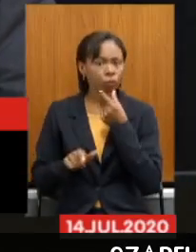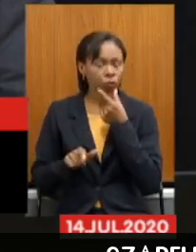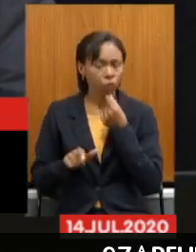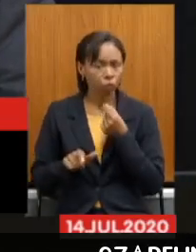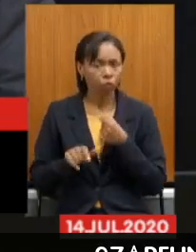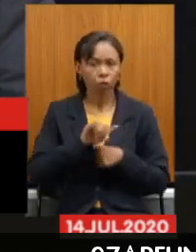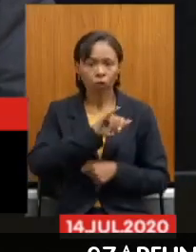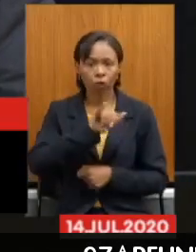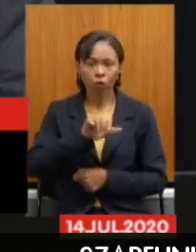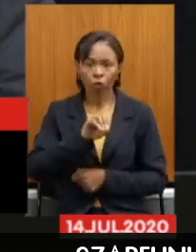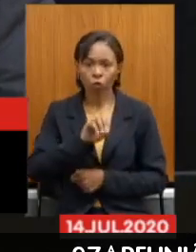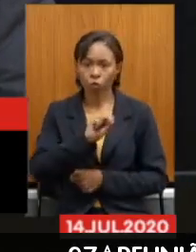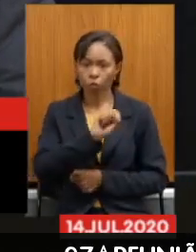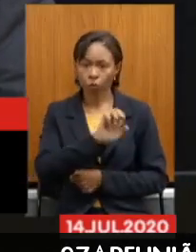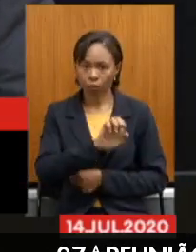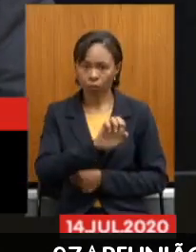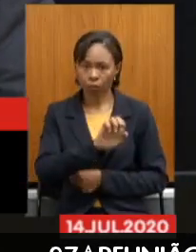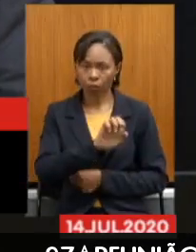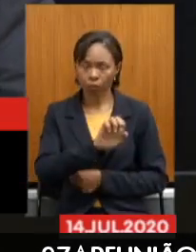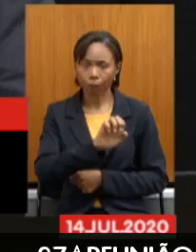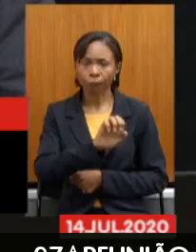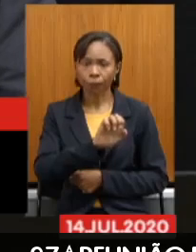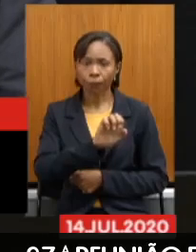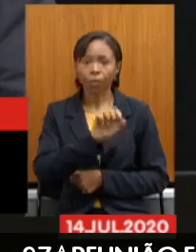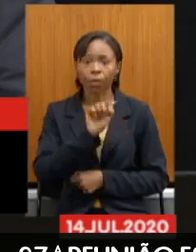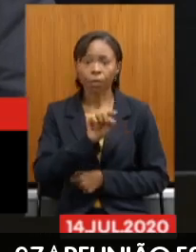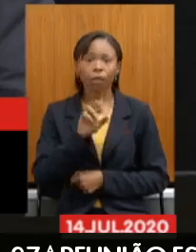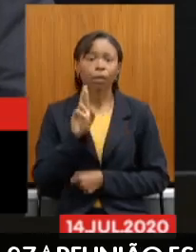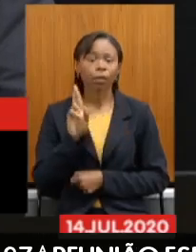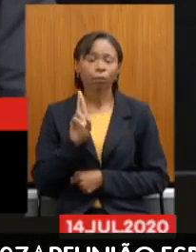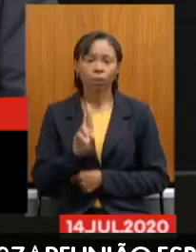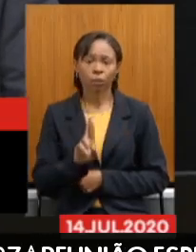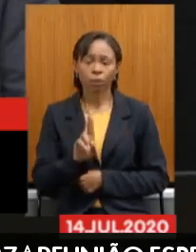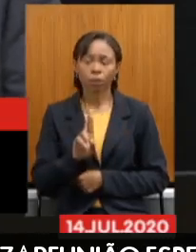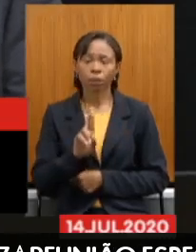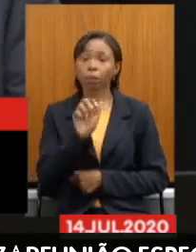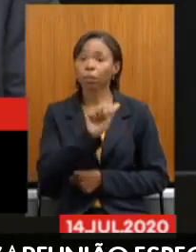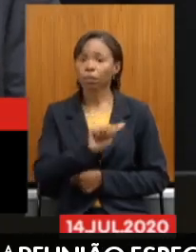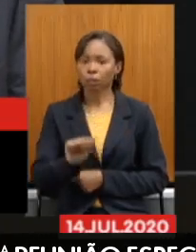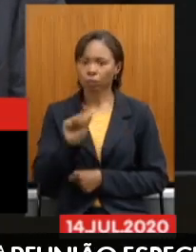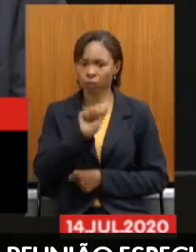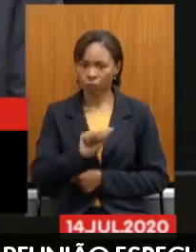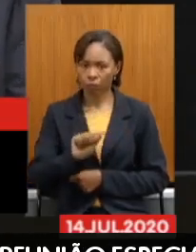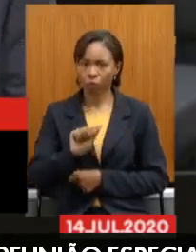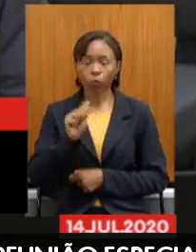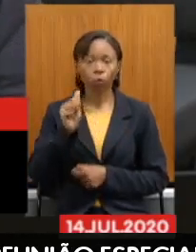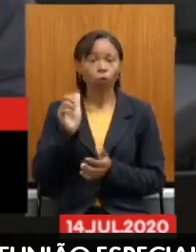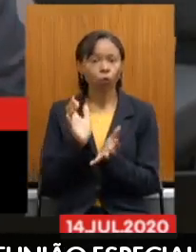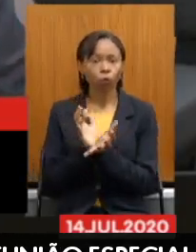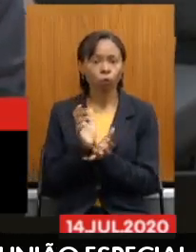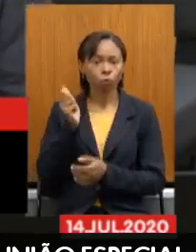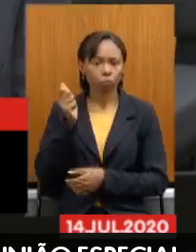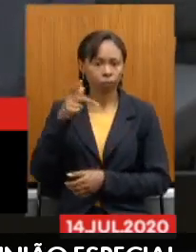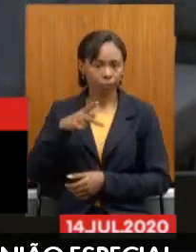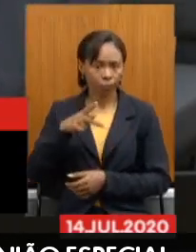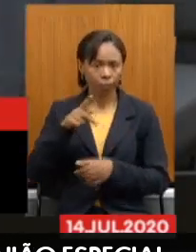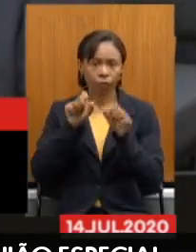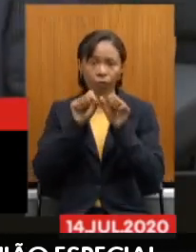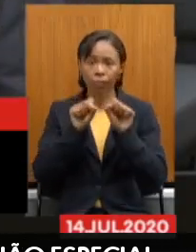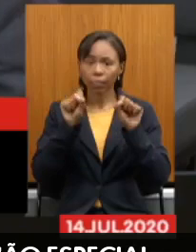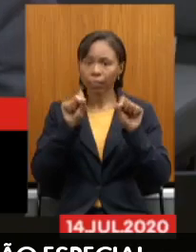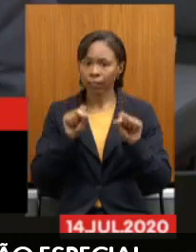José Roosevelt Pereira, representante da Associação dos Aposentados do Sistema